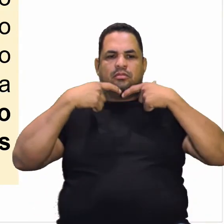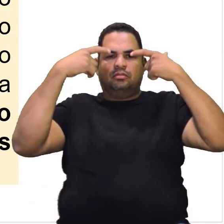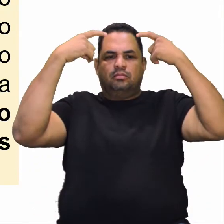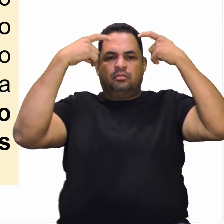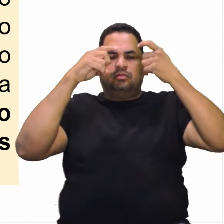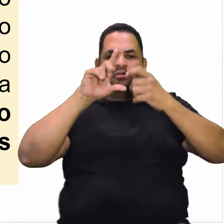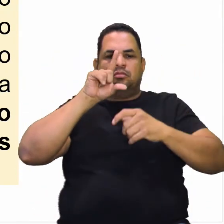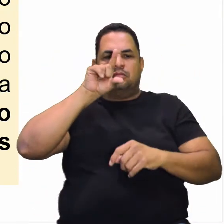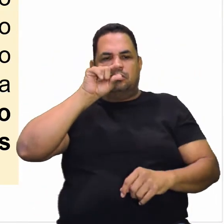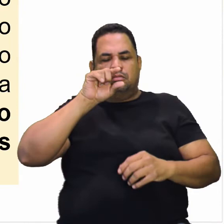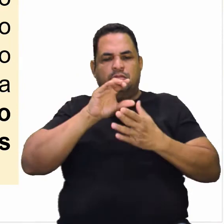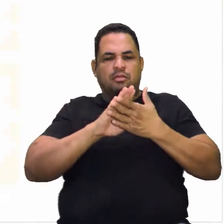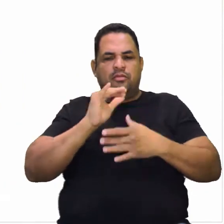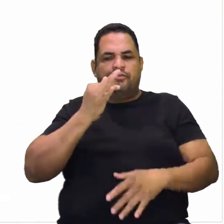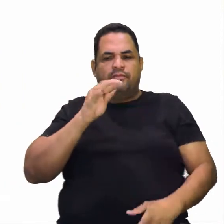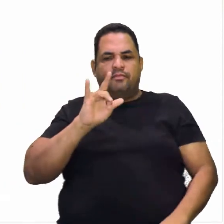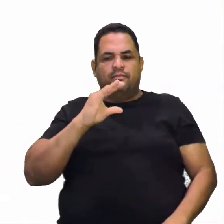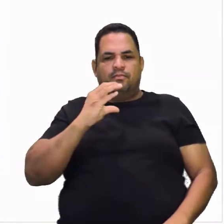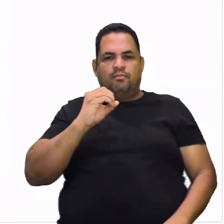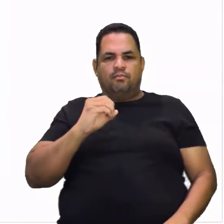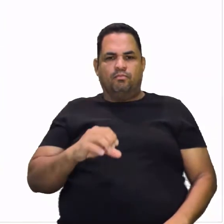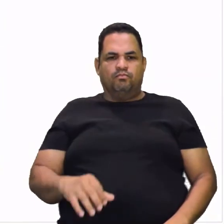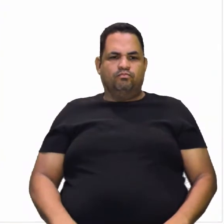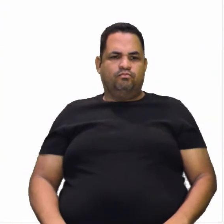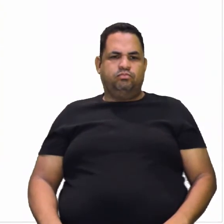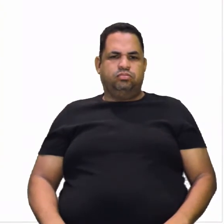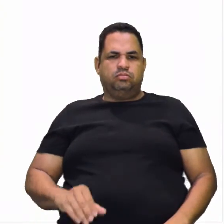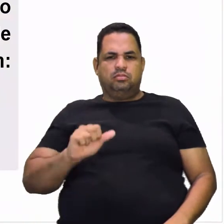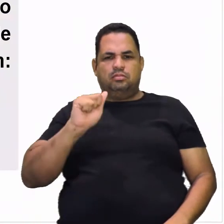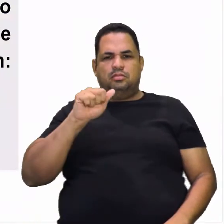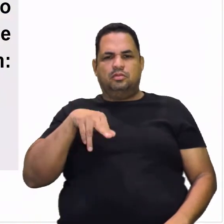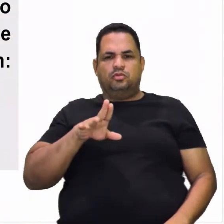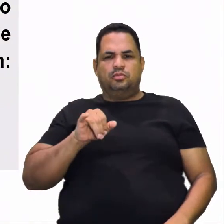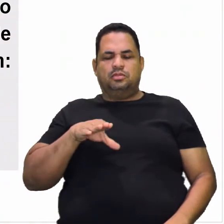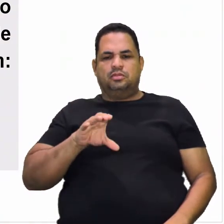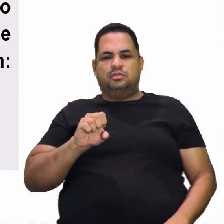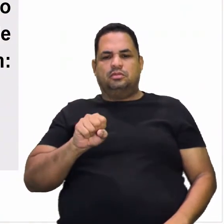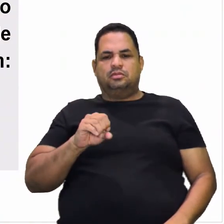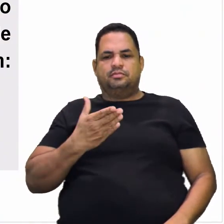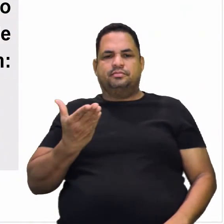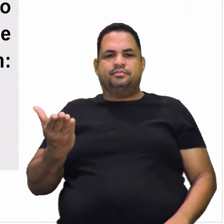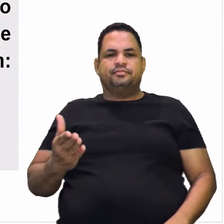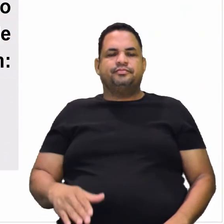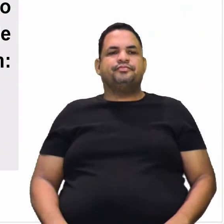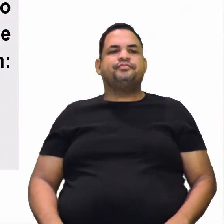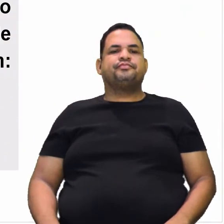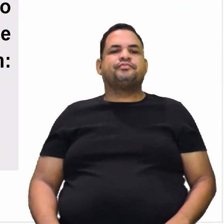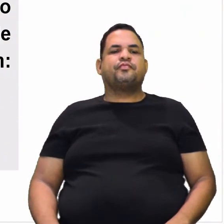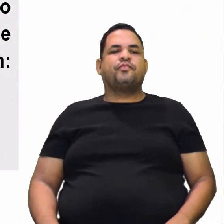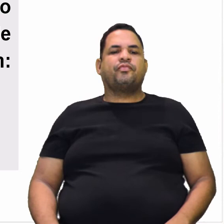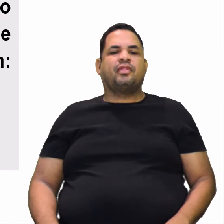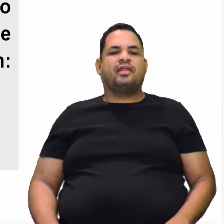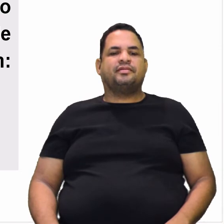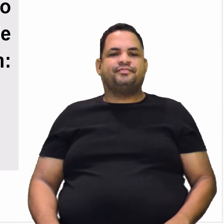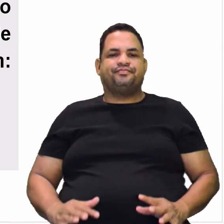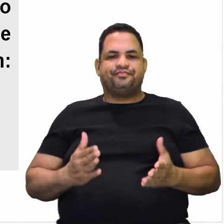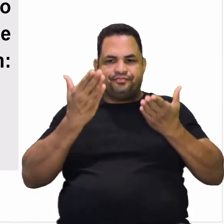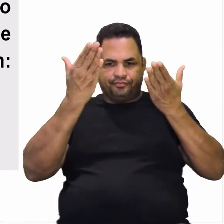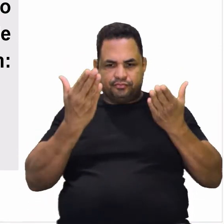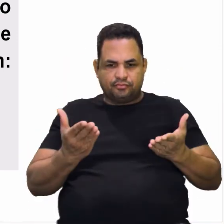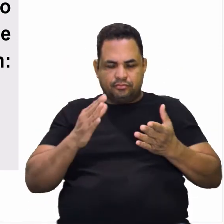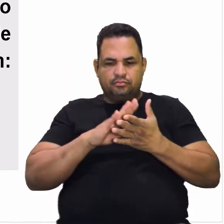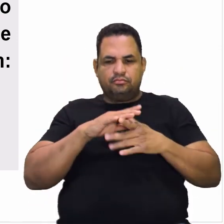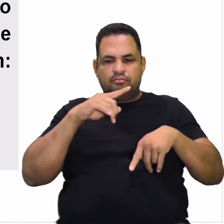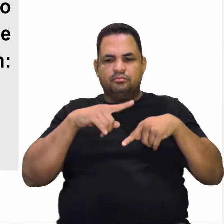falcão, Horus, Anubis, e fica aqui o